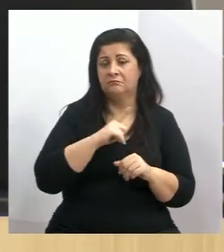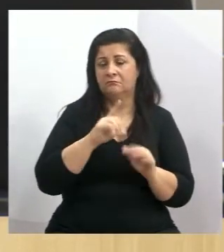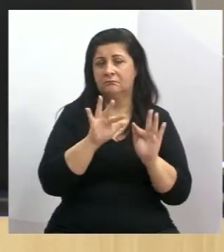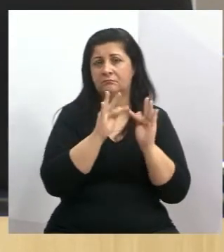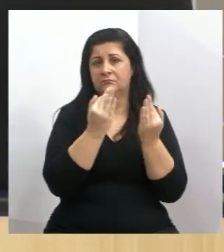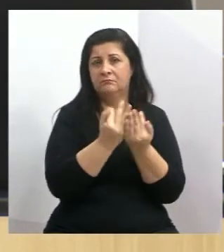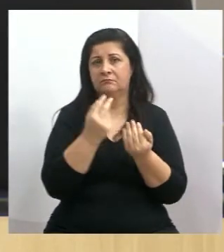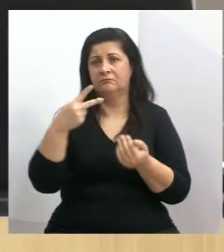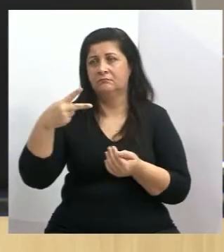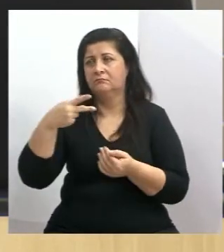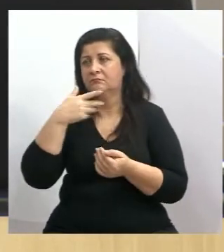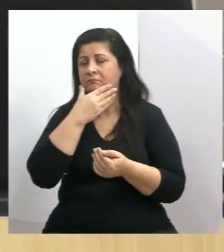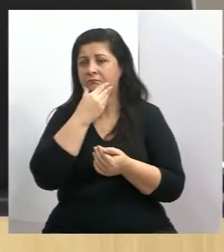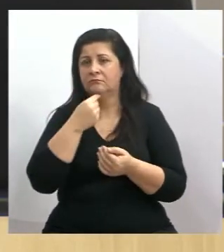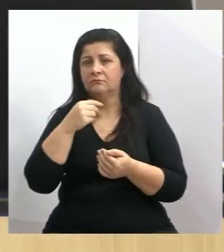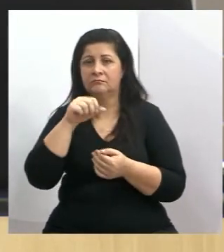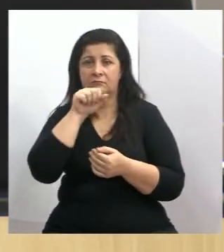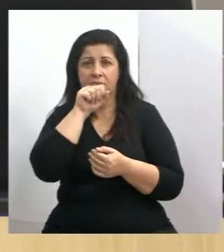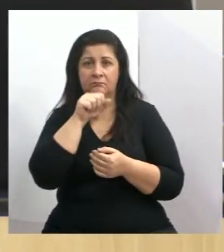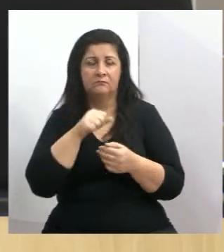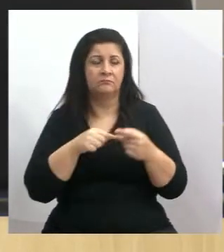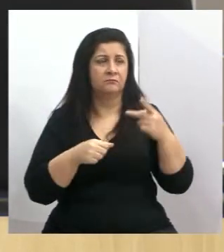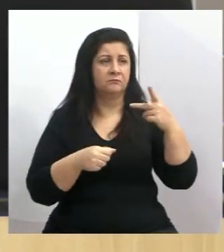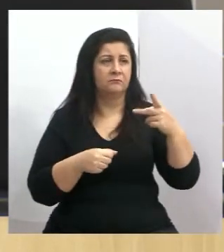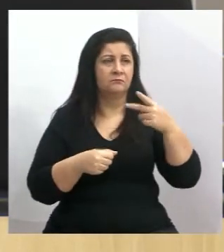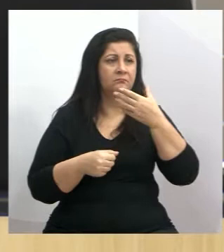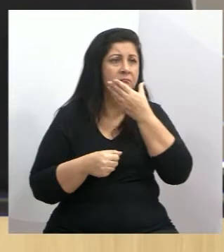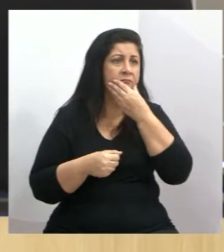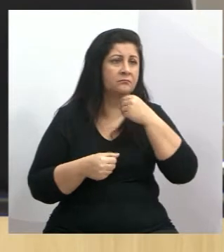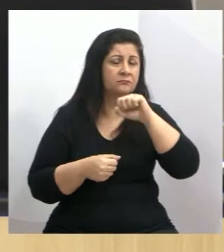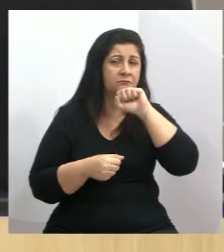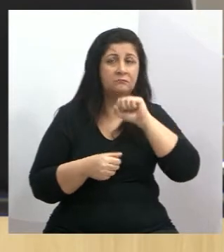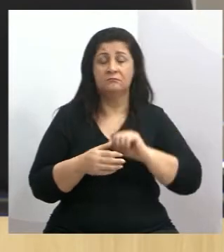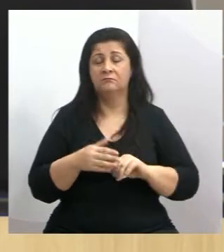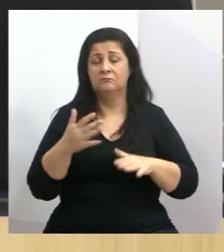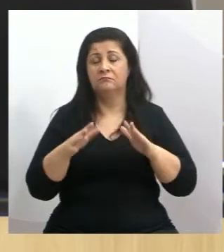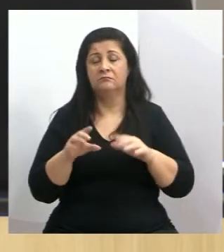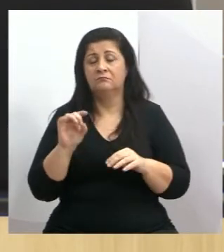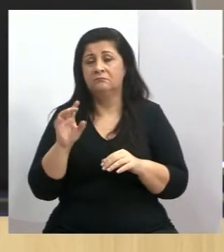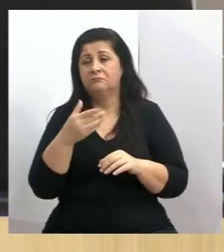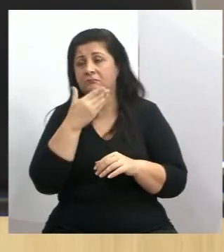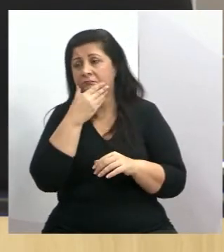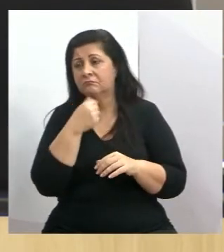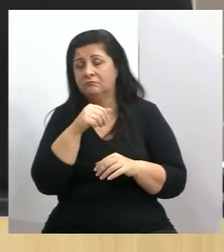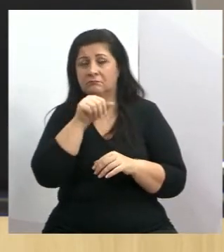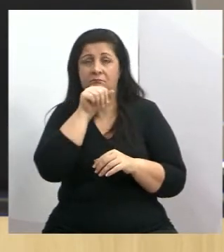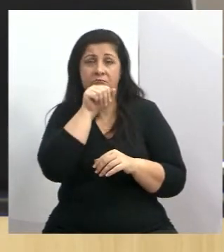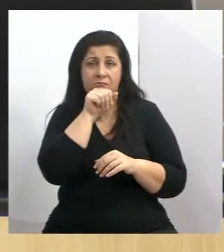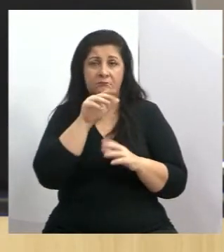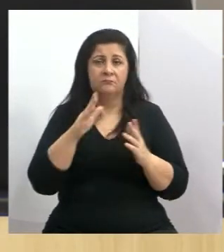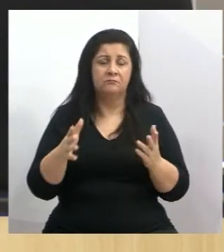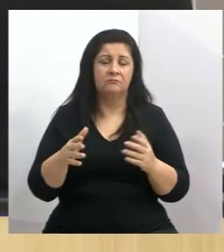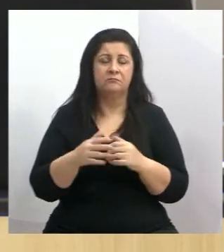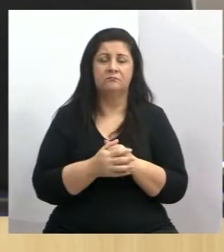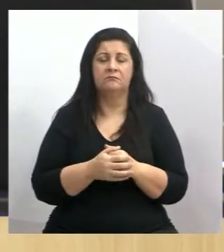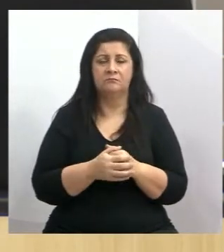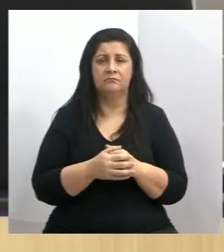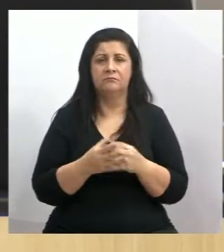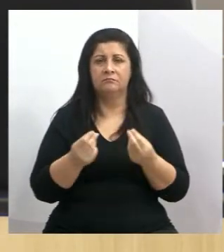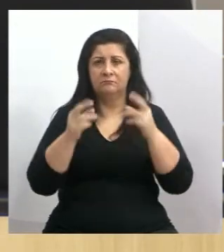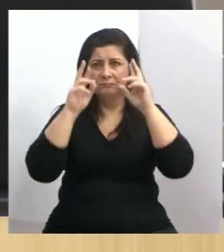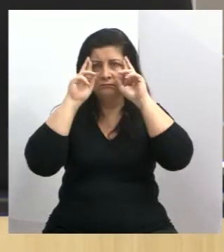famílias com dois pais duas mães pais ou mães solteiras tios avós e etc feito registro